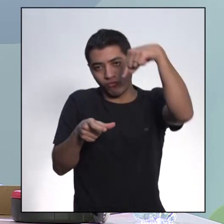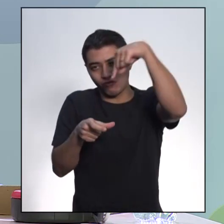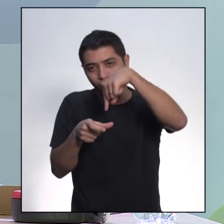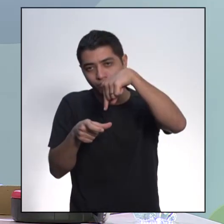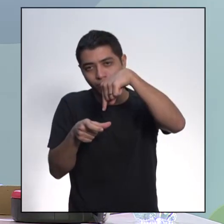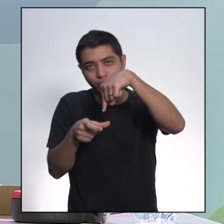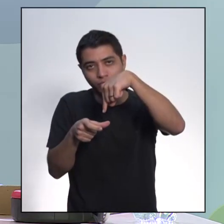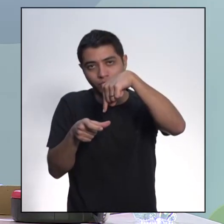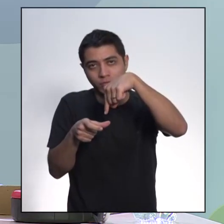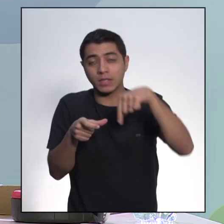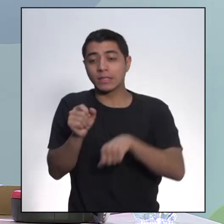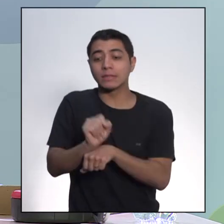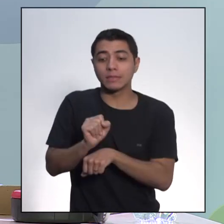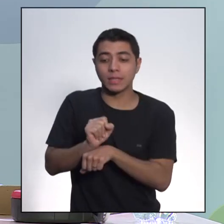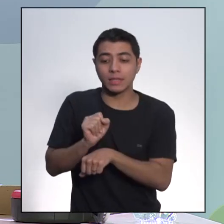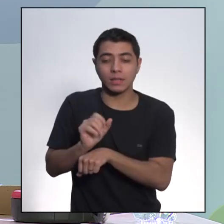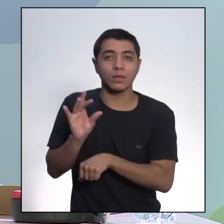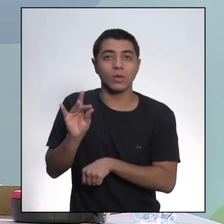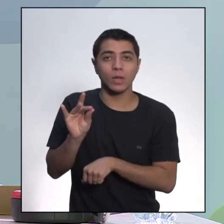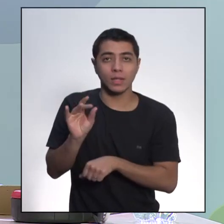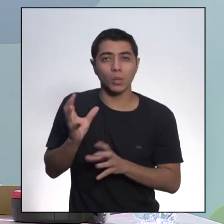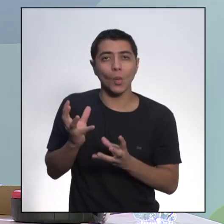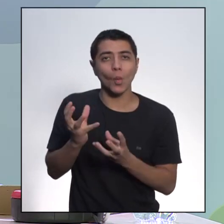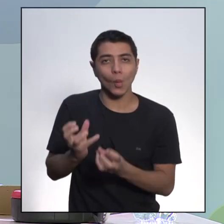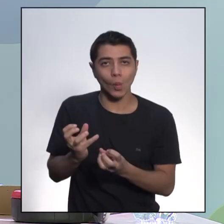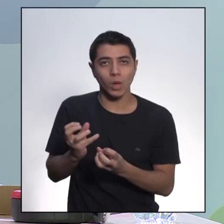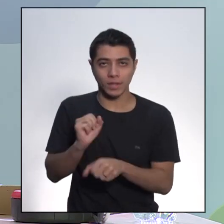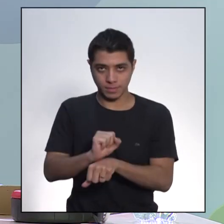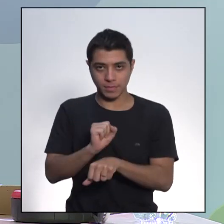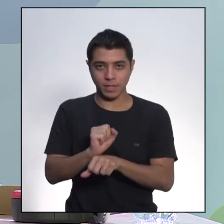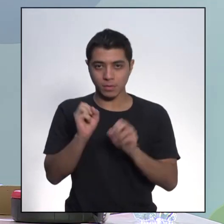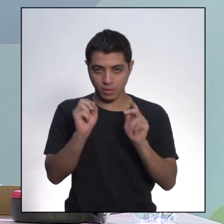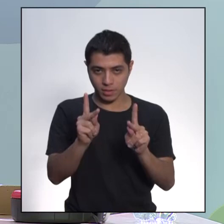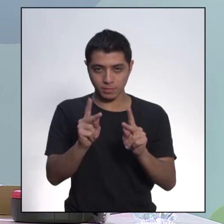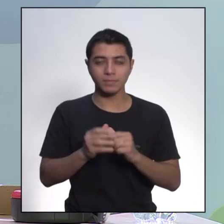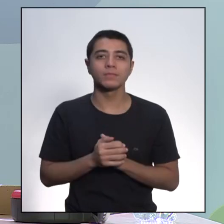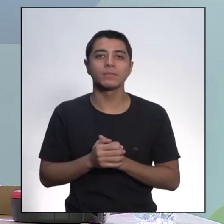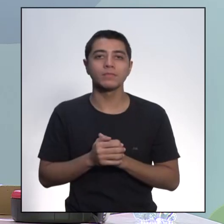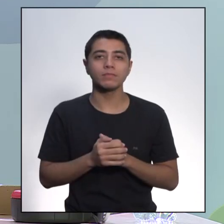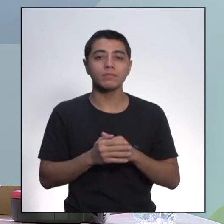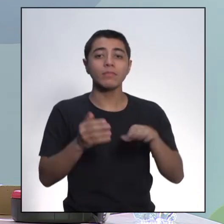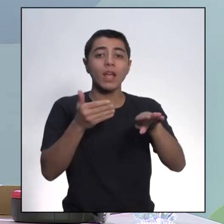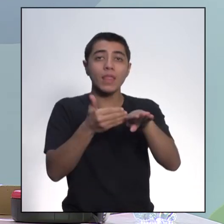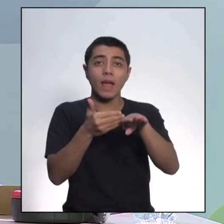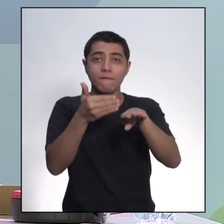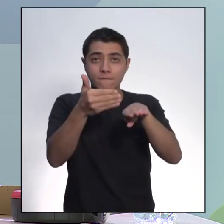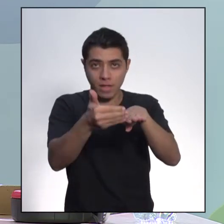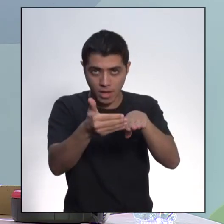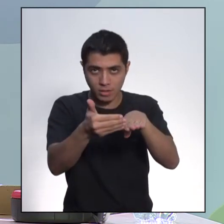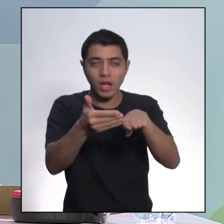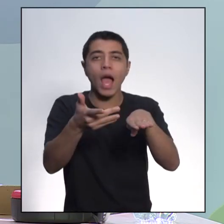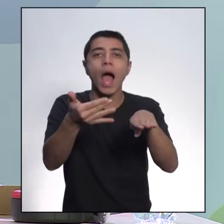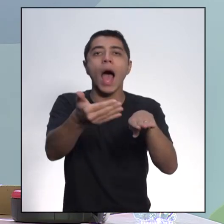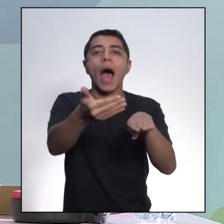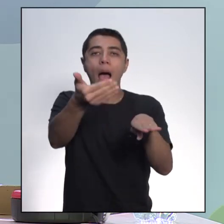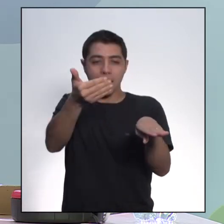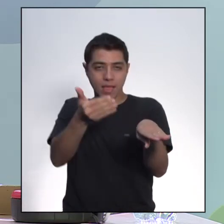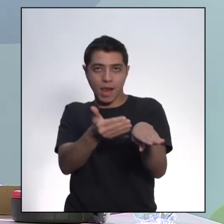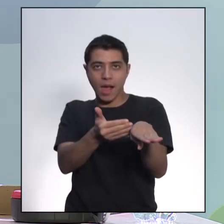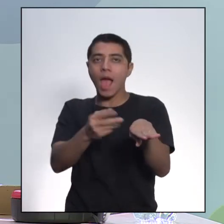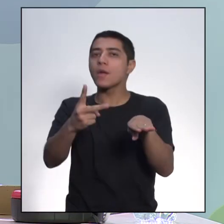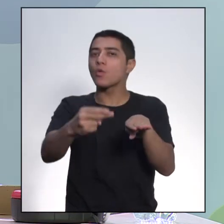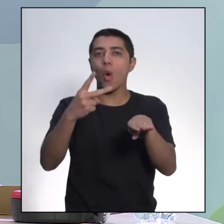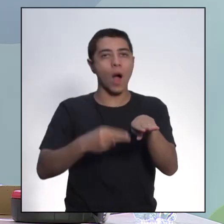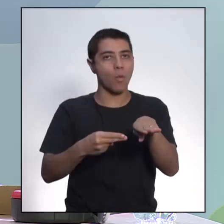Vou fazer o mesmo com este eixo e com este eixo, tá bom? Vamos ver se ela secou aqui um